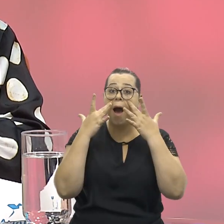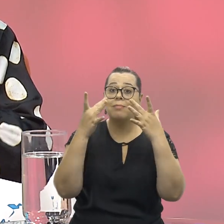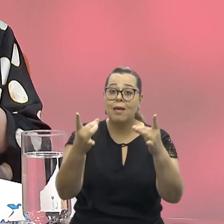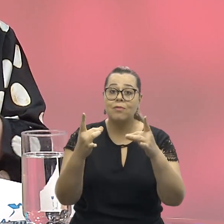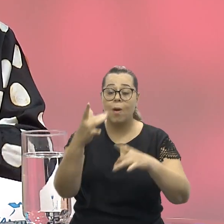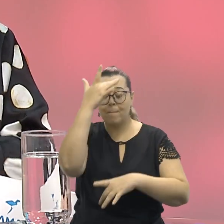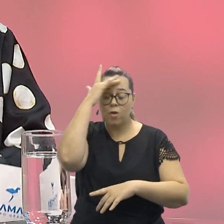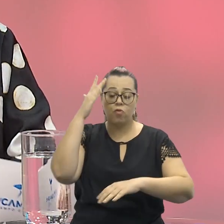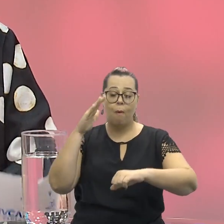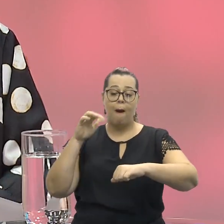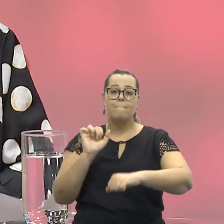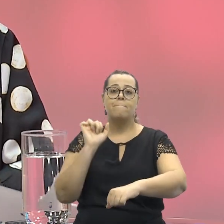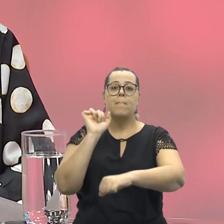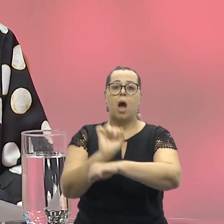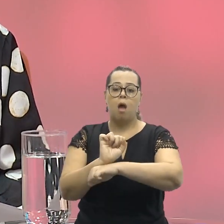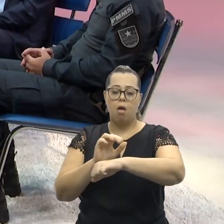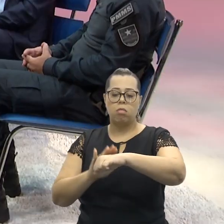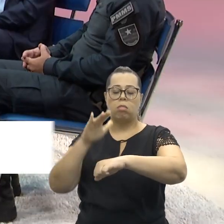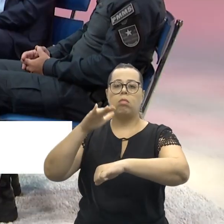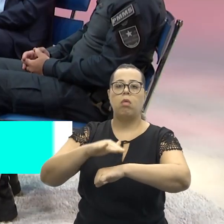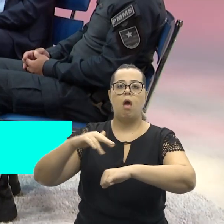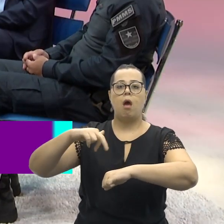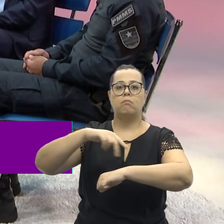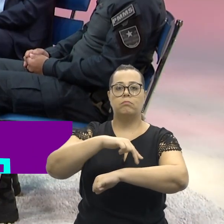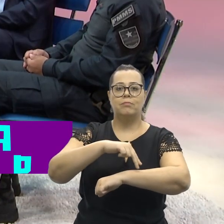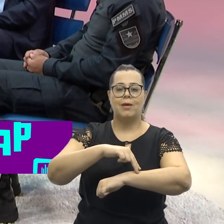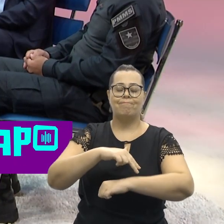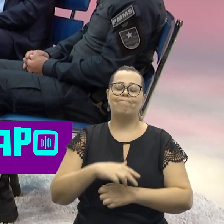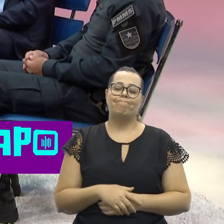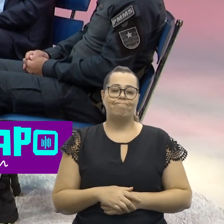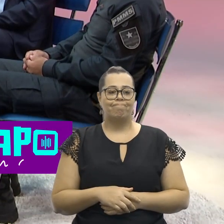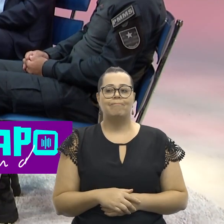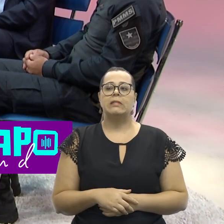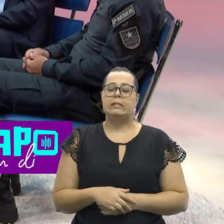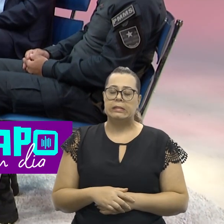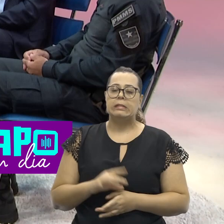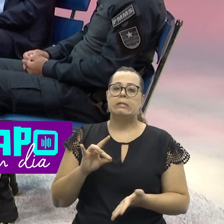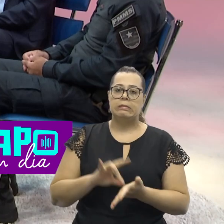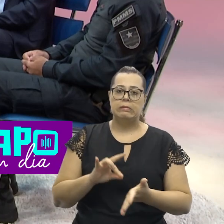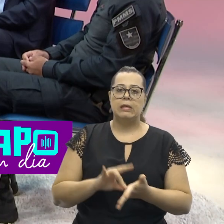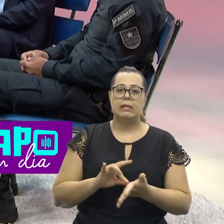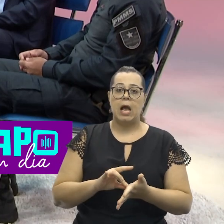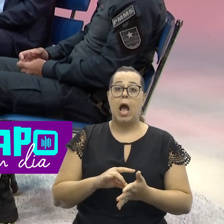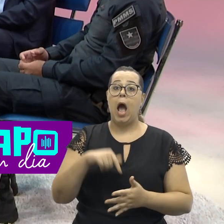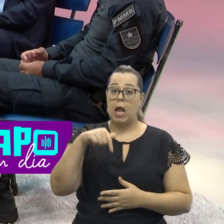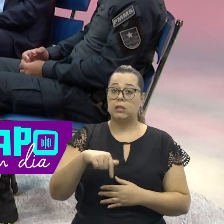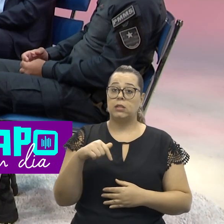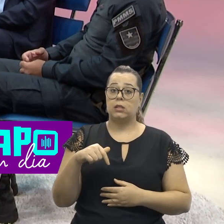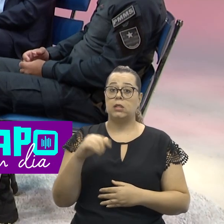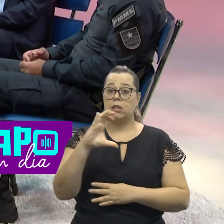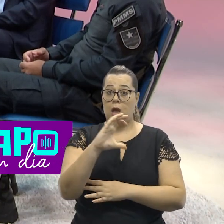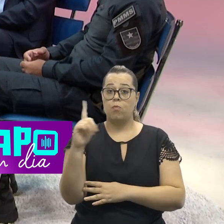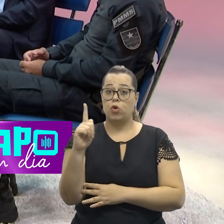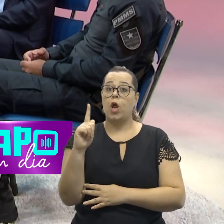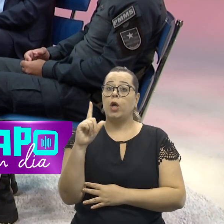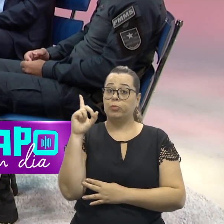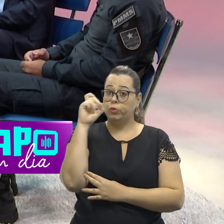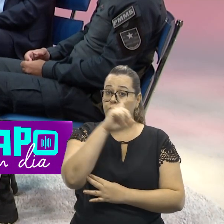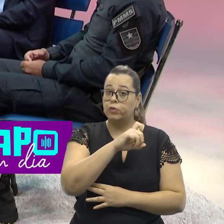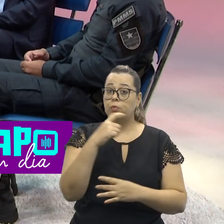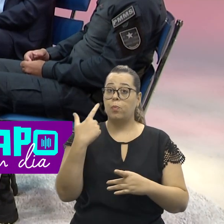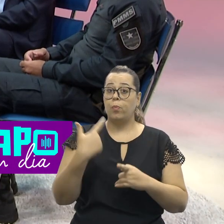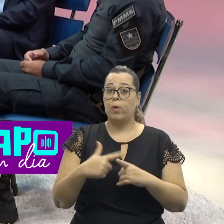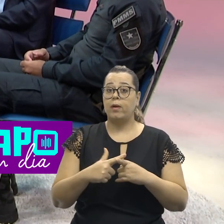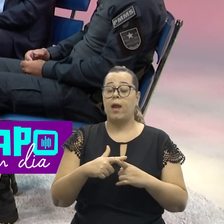isso aqui? Qual que é o resultado disso aqui, Coronel? A gente nota ainda em Campo Grande uma certa resistência a regras básicas de convivência no